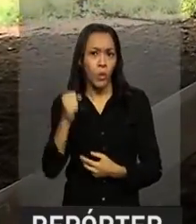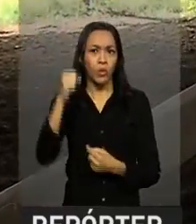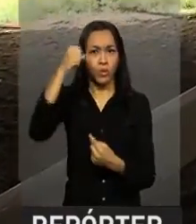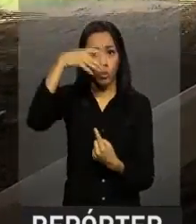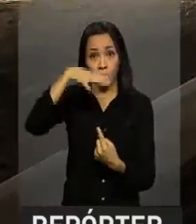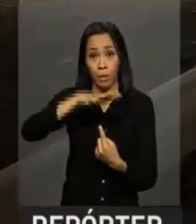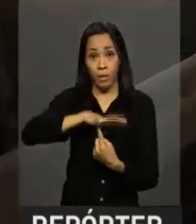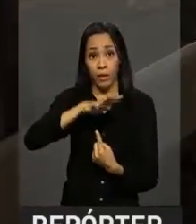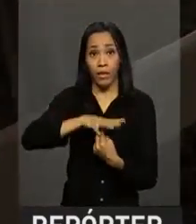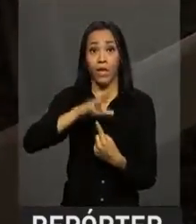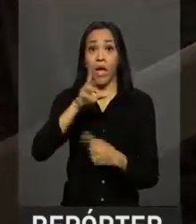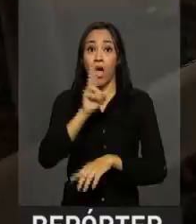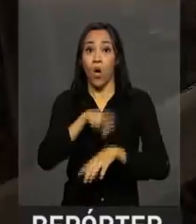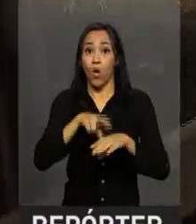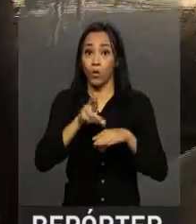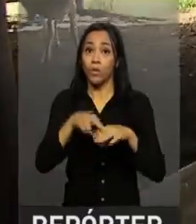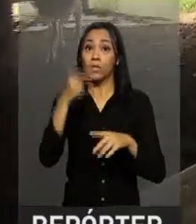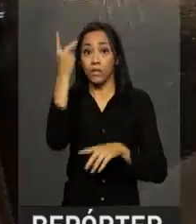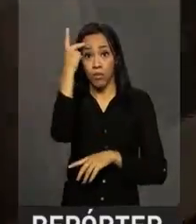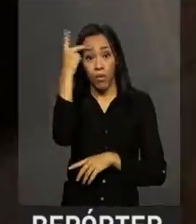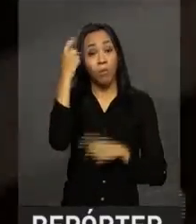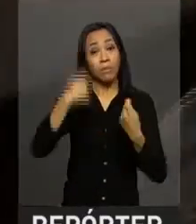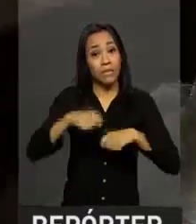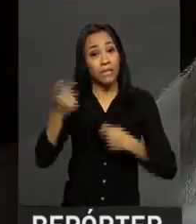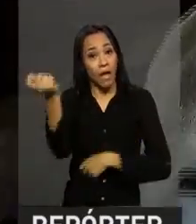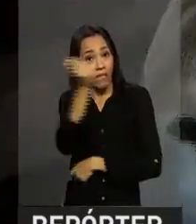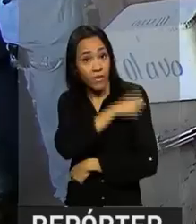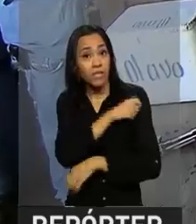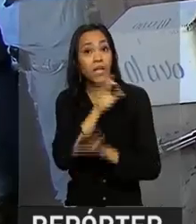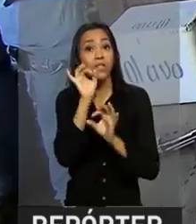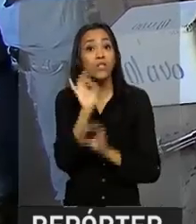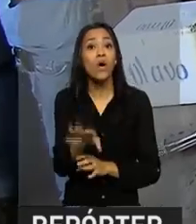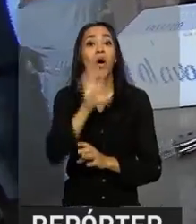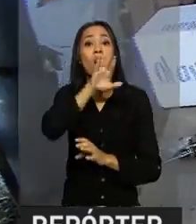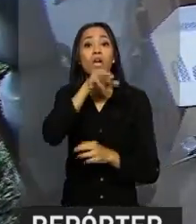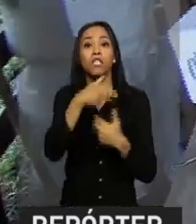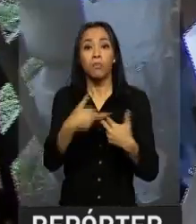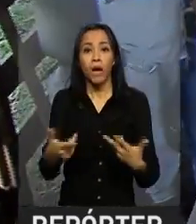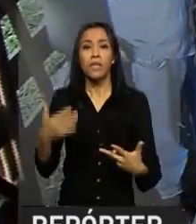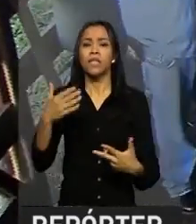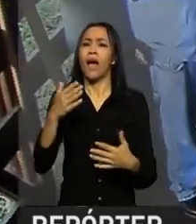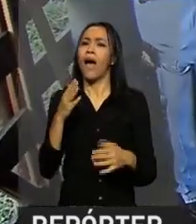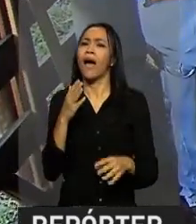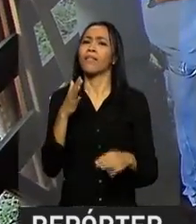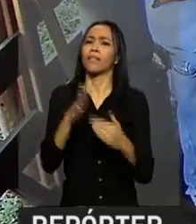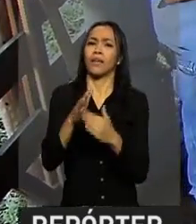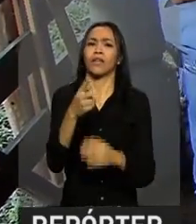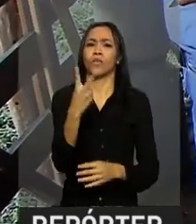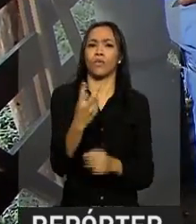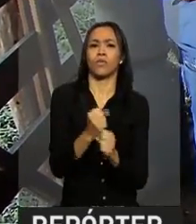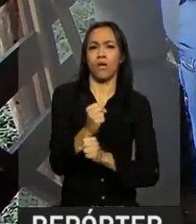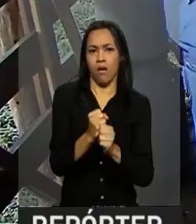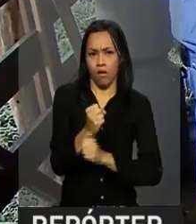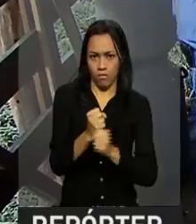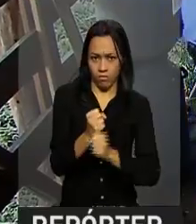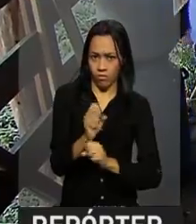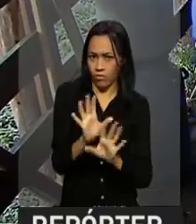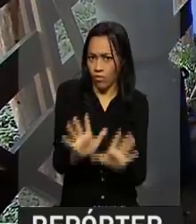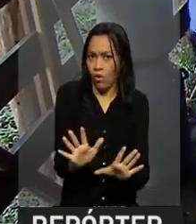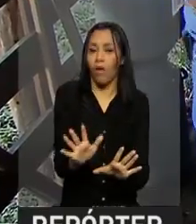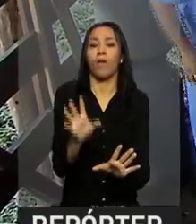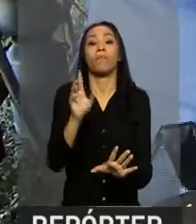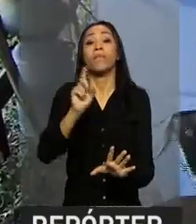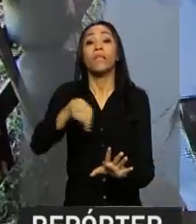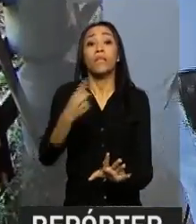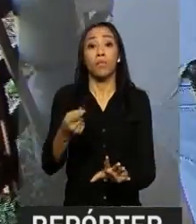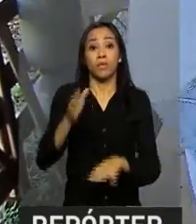e São Paulo, os produtores precisam vacinar apenas os animais de até 2 anos. Segundo o Departamento de Saúde Animal do